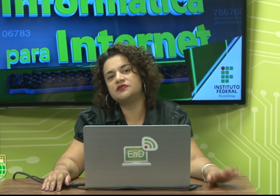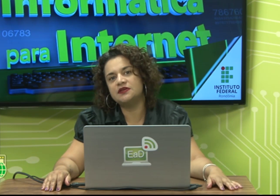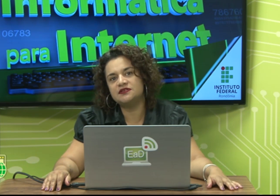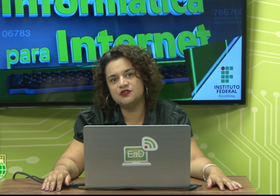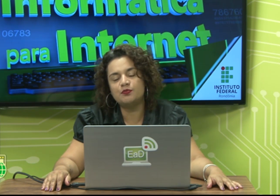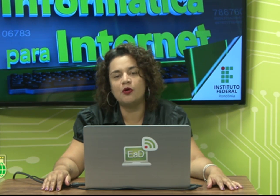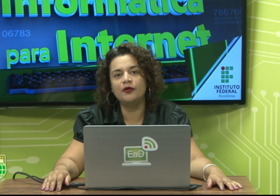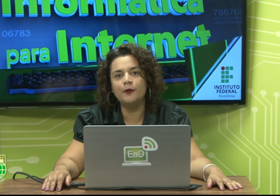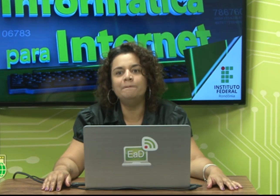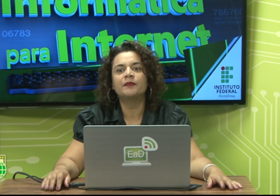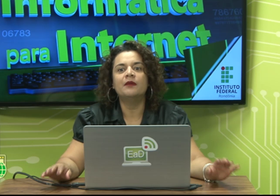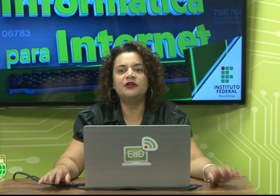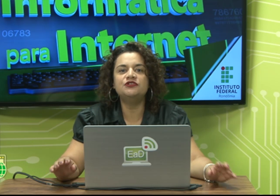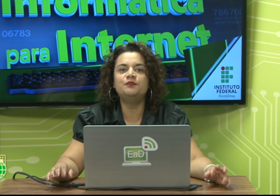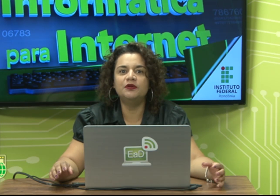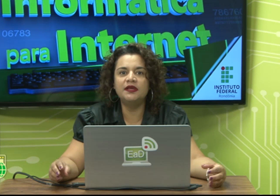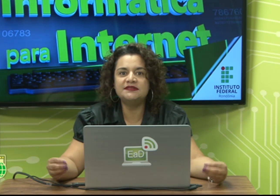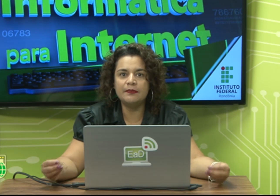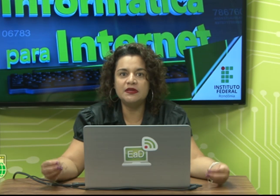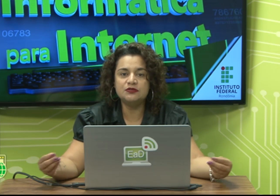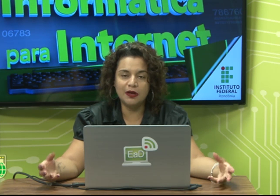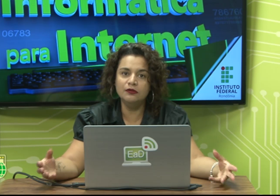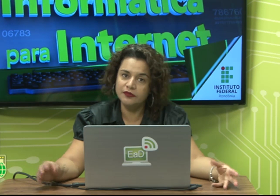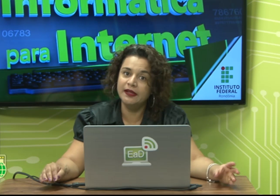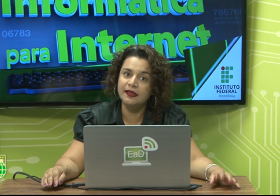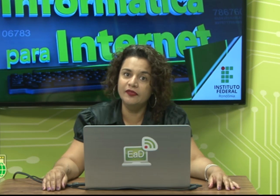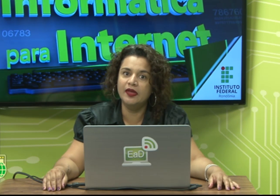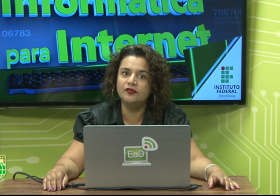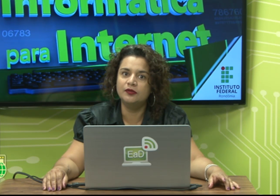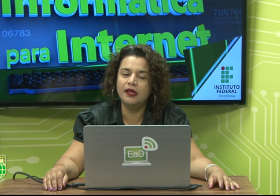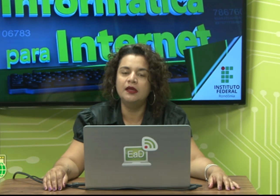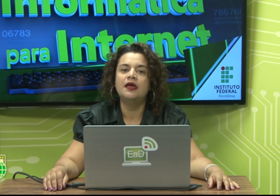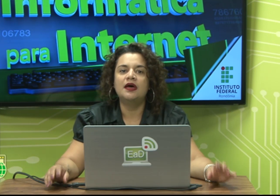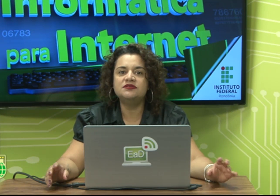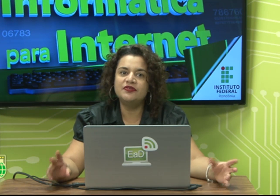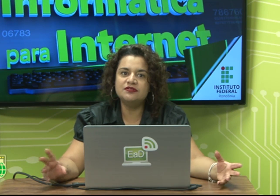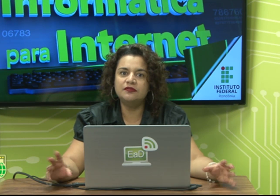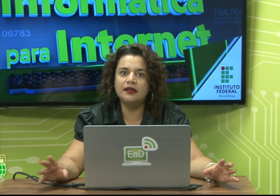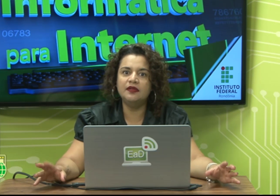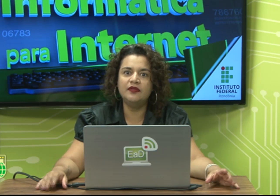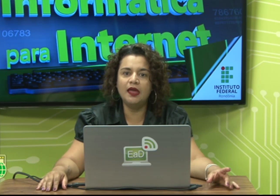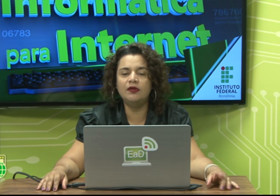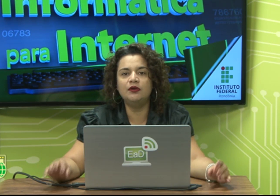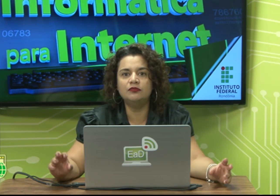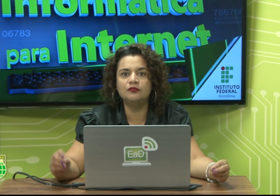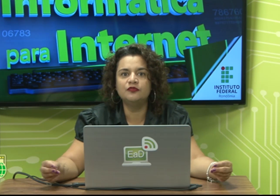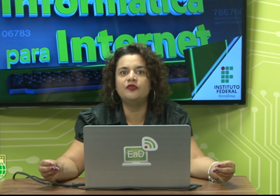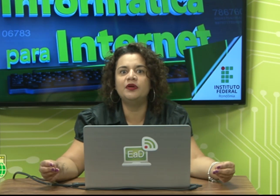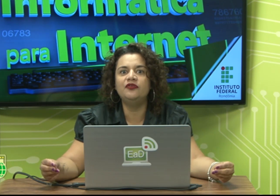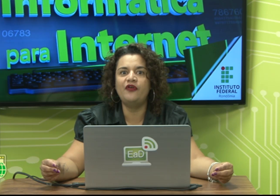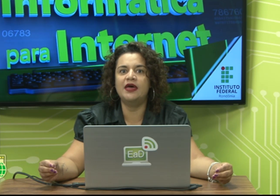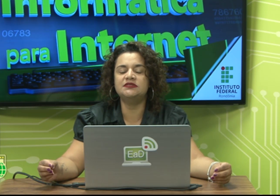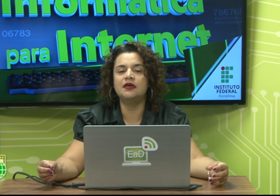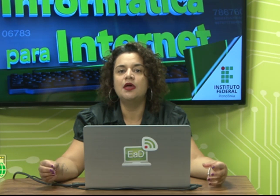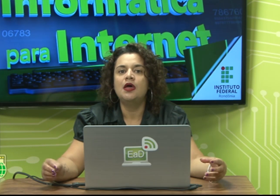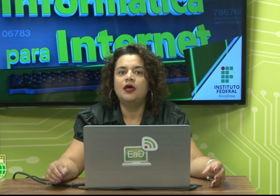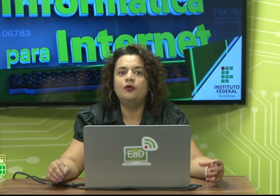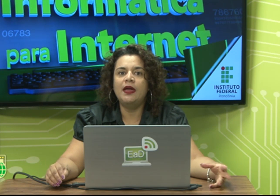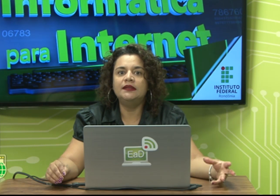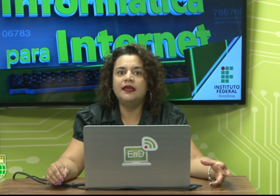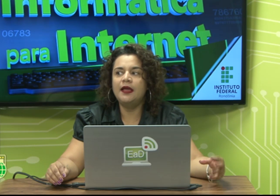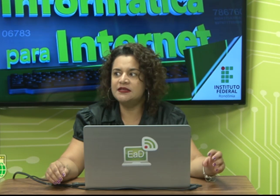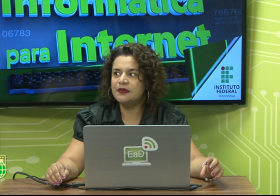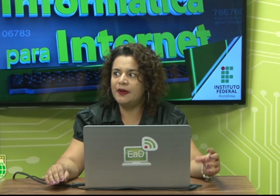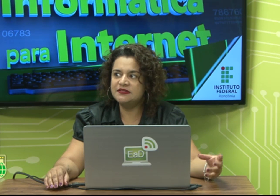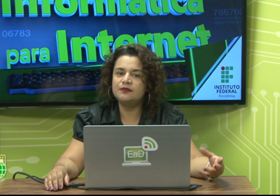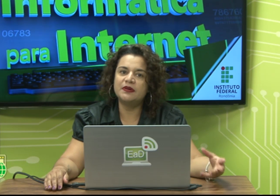importante que vocês respondam para a gente poder saber se o aluno está entendendo, né? Às vezes não está entendendo, aí não se manifesta. No